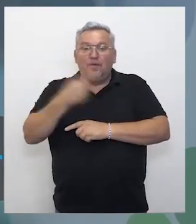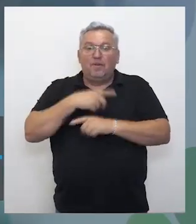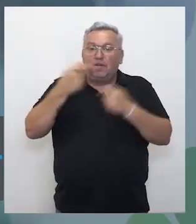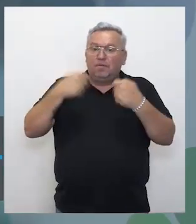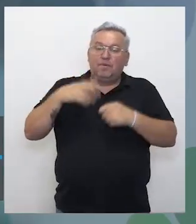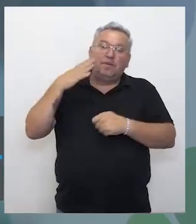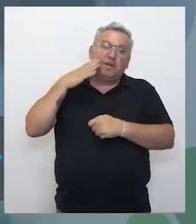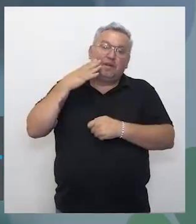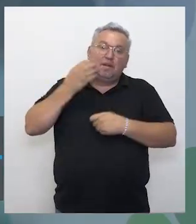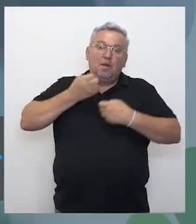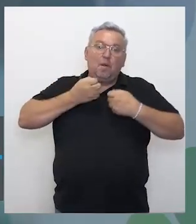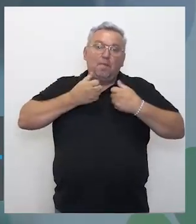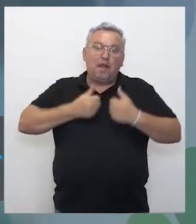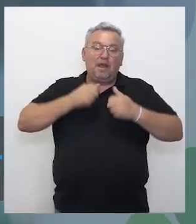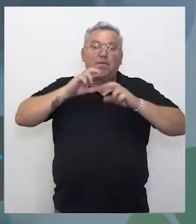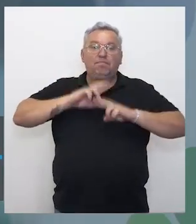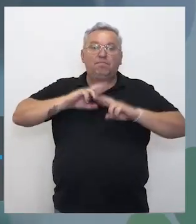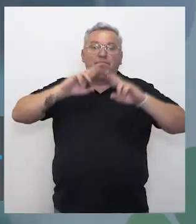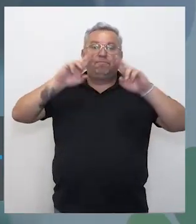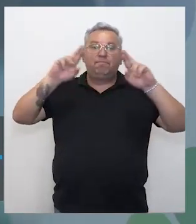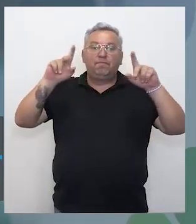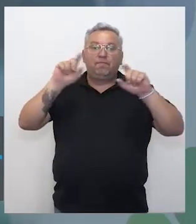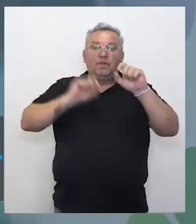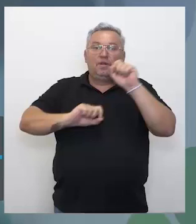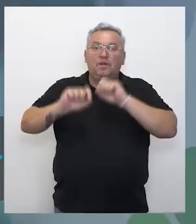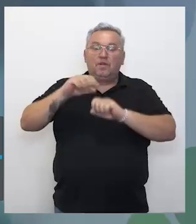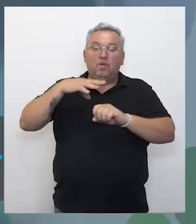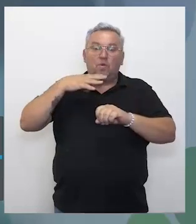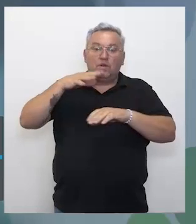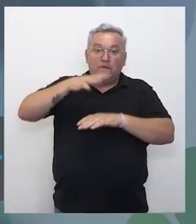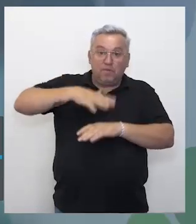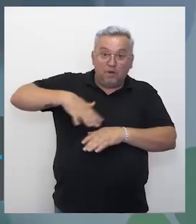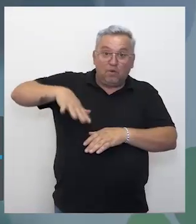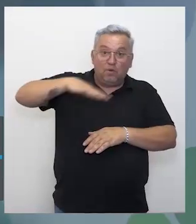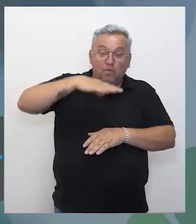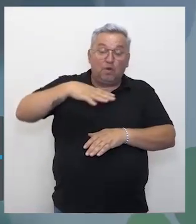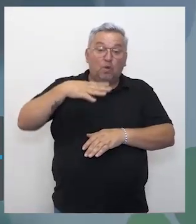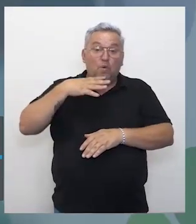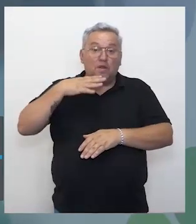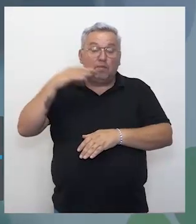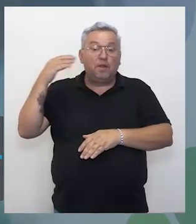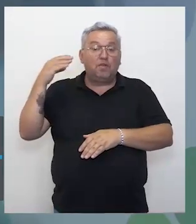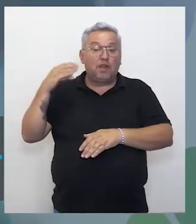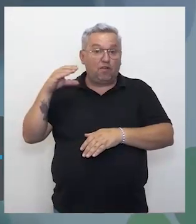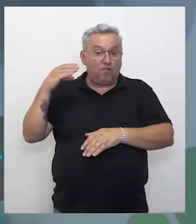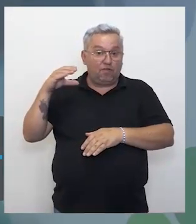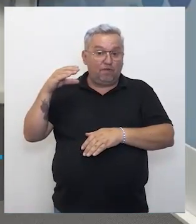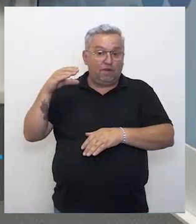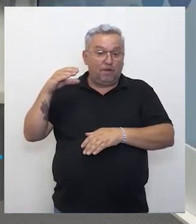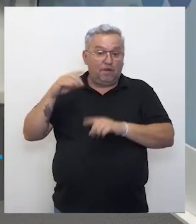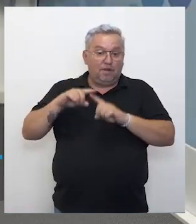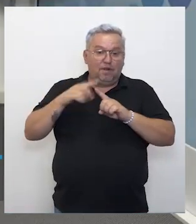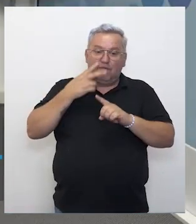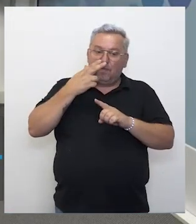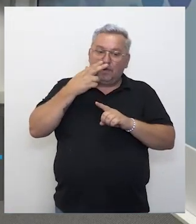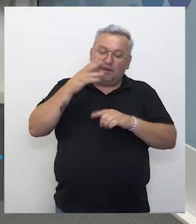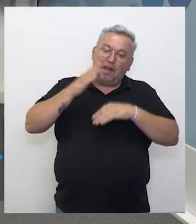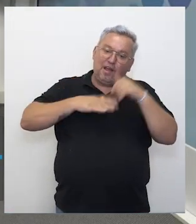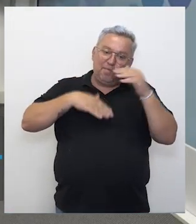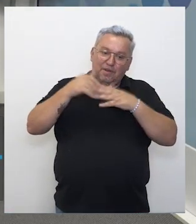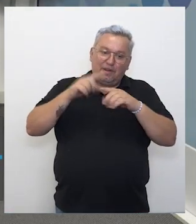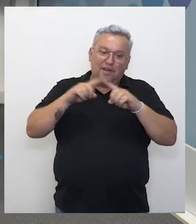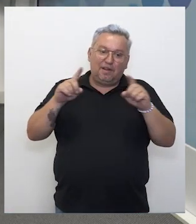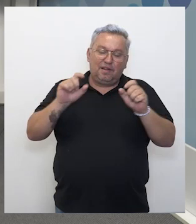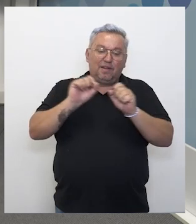entender bem a diferença entre senso comum e conhecimento científico. Então, vai aparecer aí para vocês a habilidade que trabalharemos